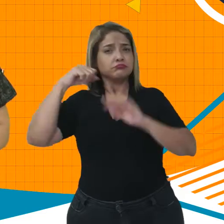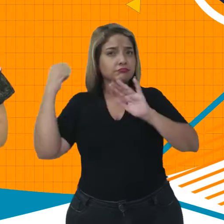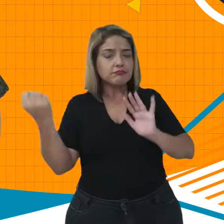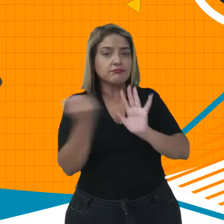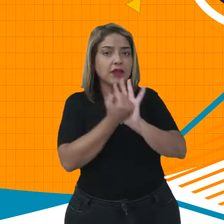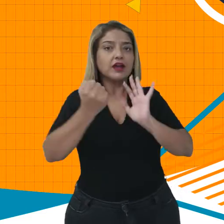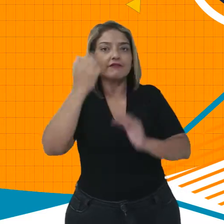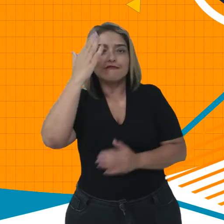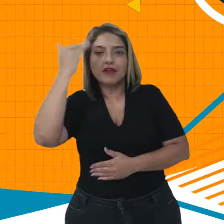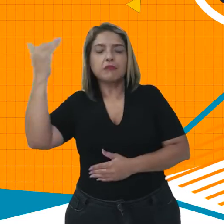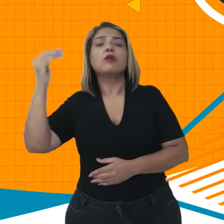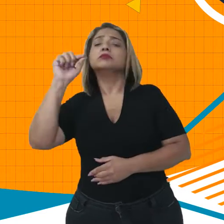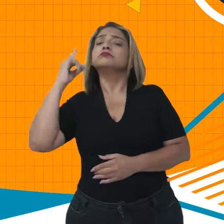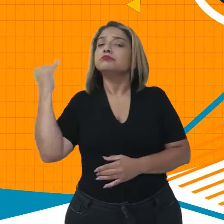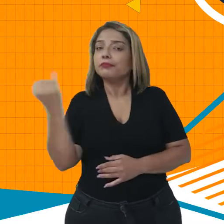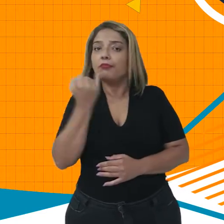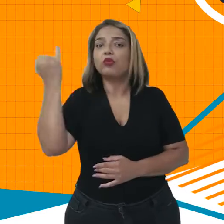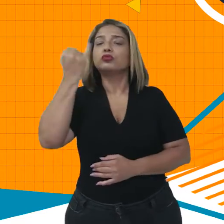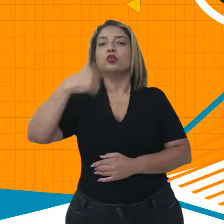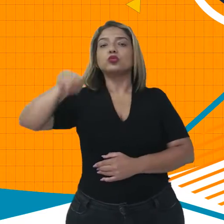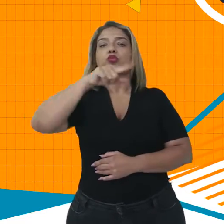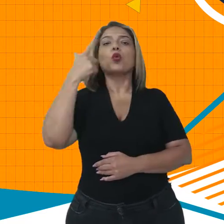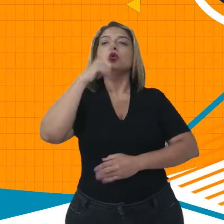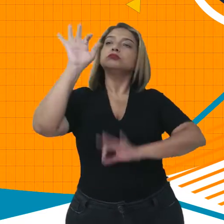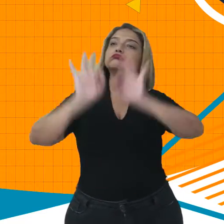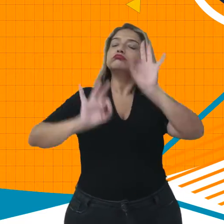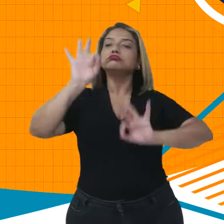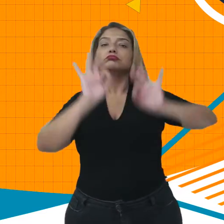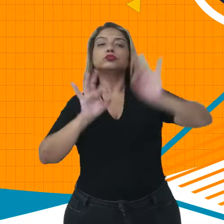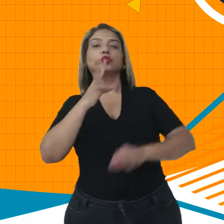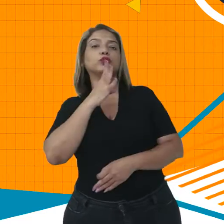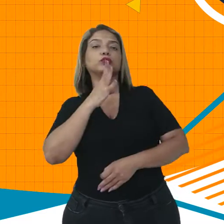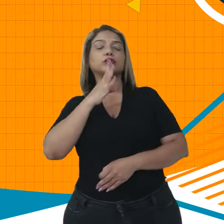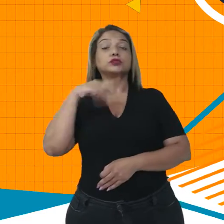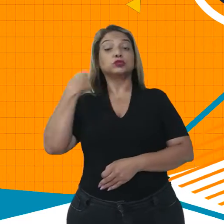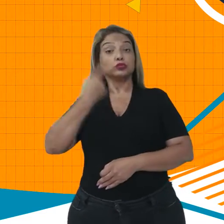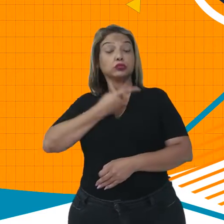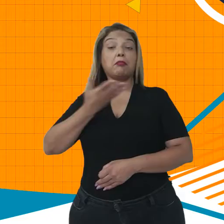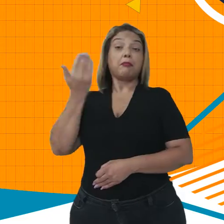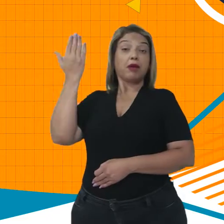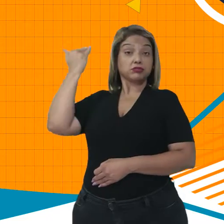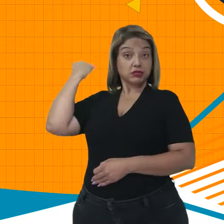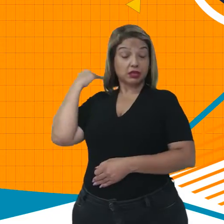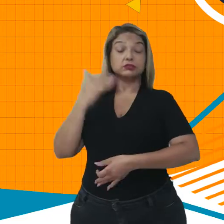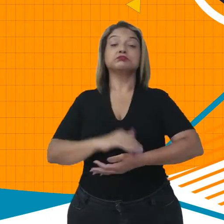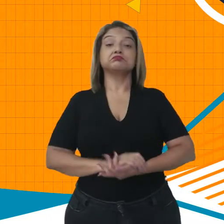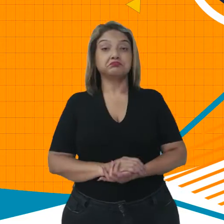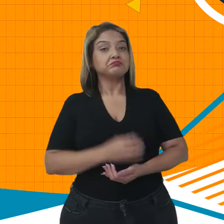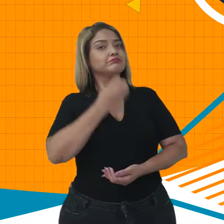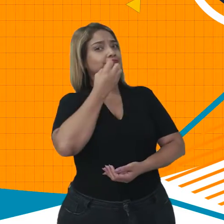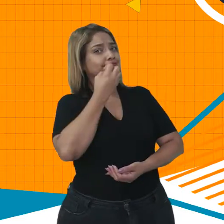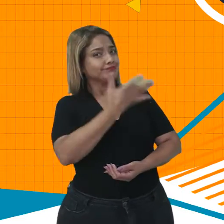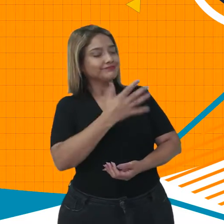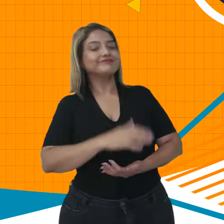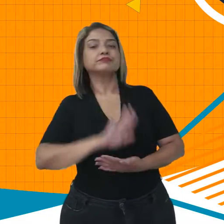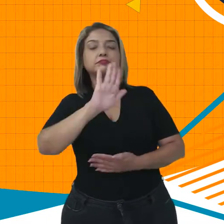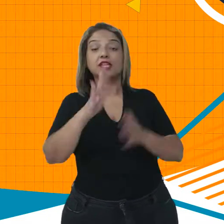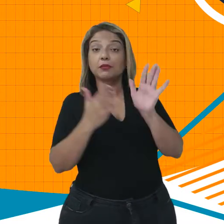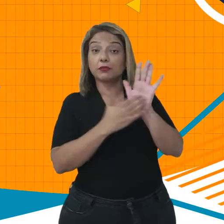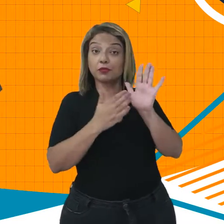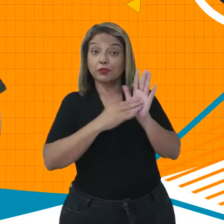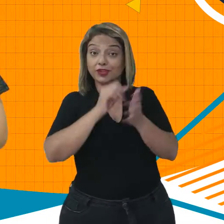marcos, Gabriel, são importantes para organizar o conhecimento sobre o nosso passado. Muito bom, né?